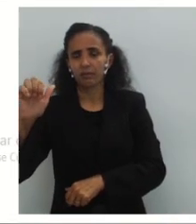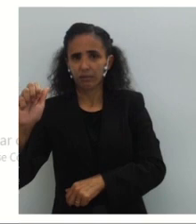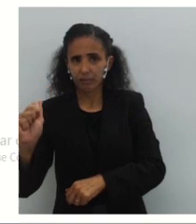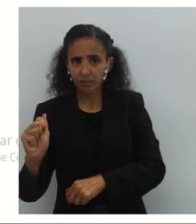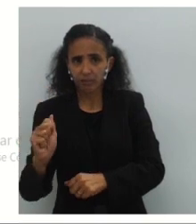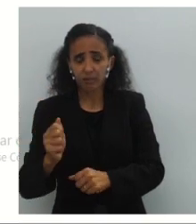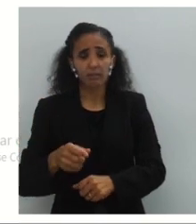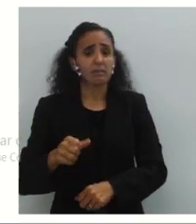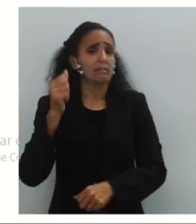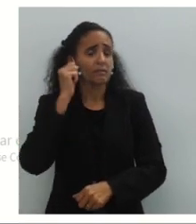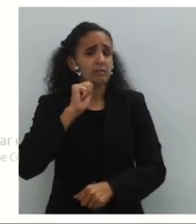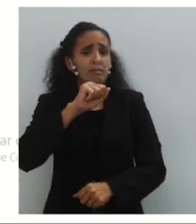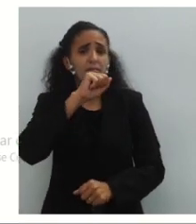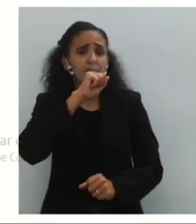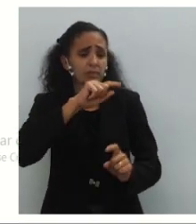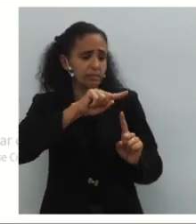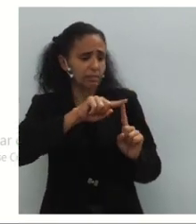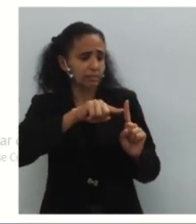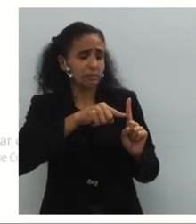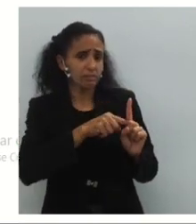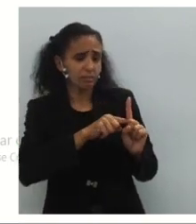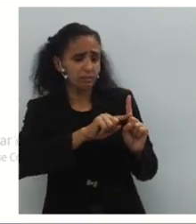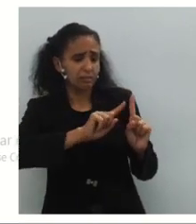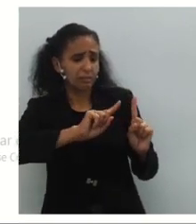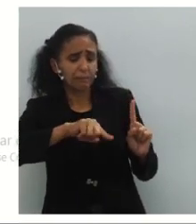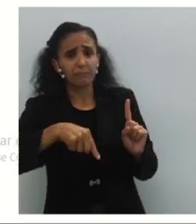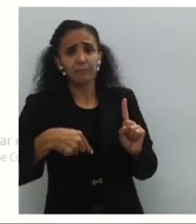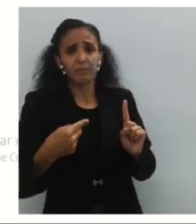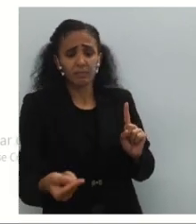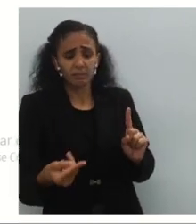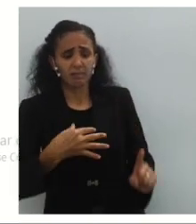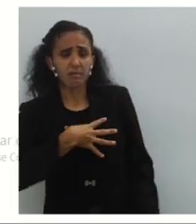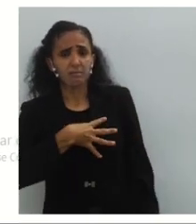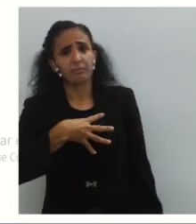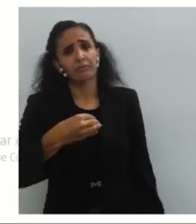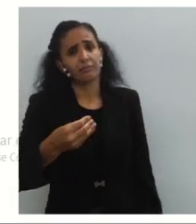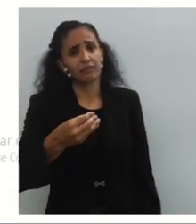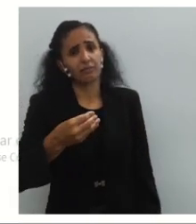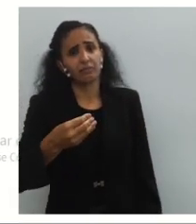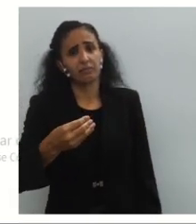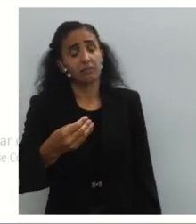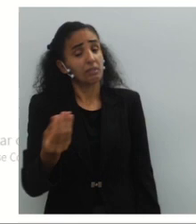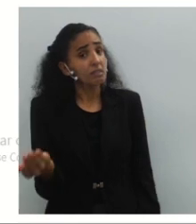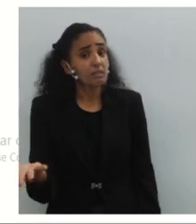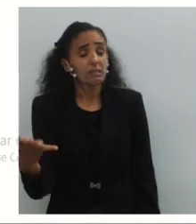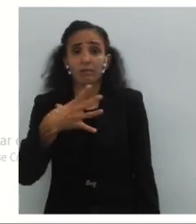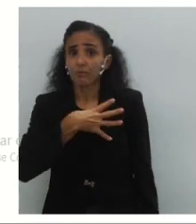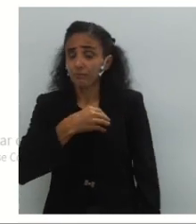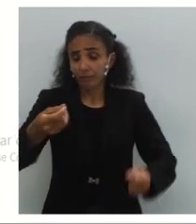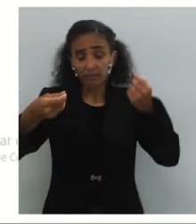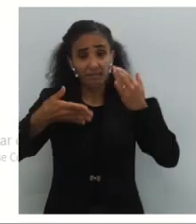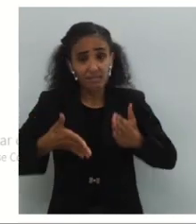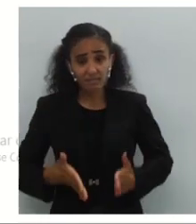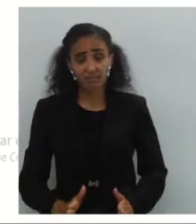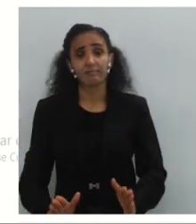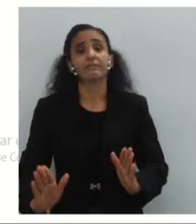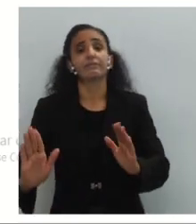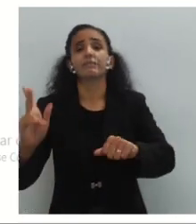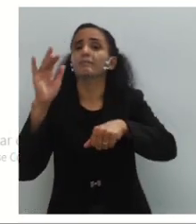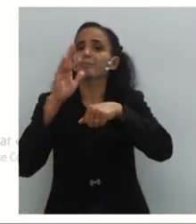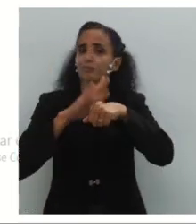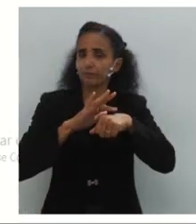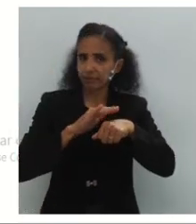né? Ela também pode passar de mãe para o bebê e isso vai ser durante o parto.